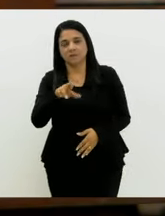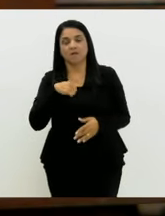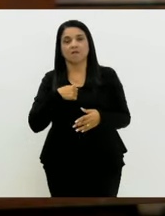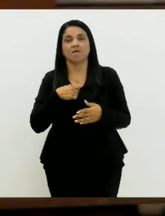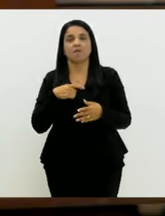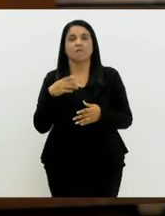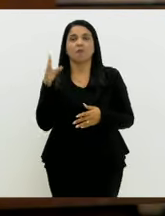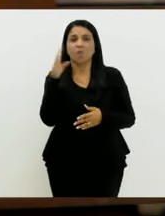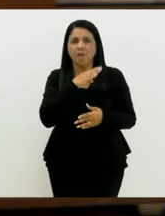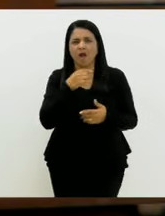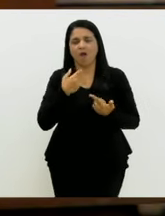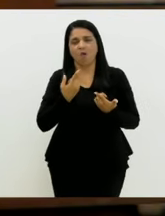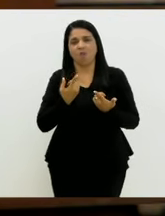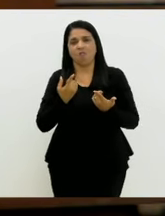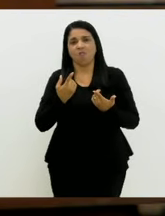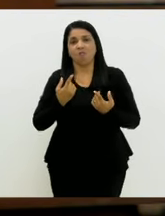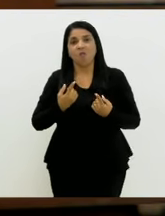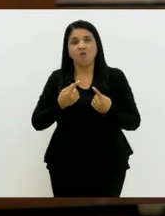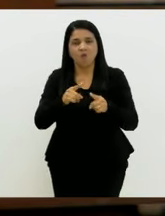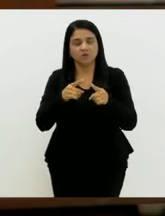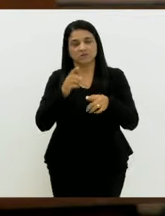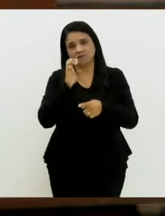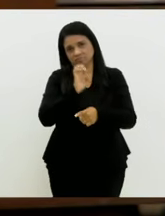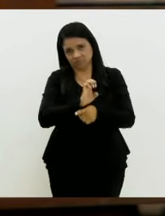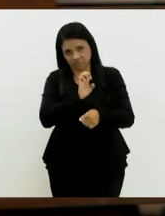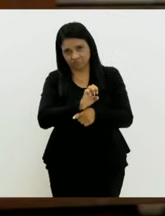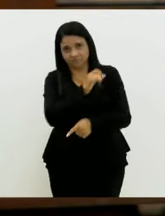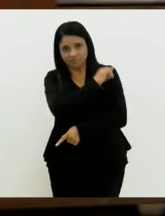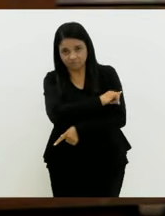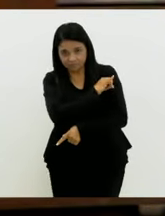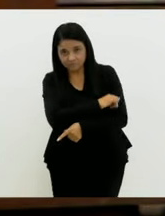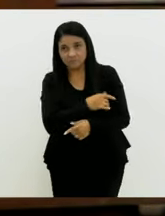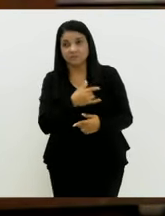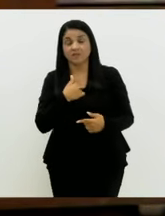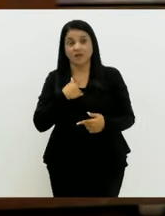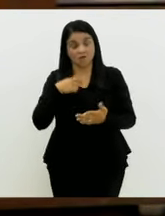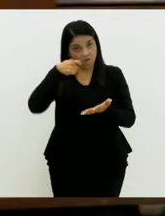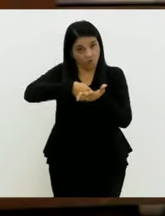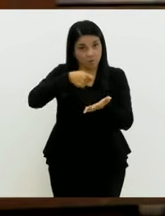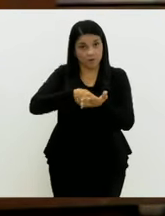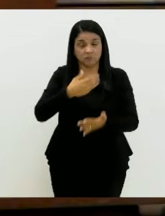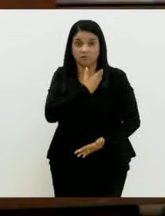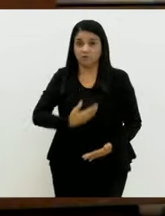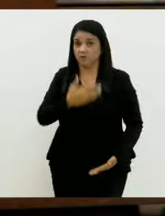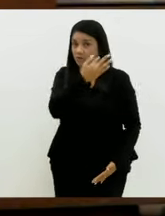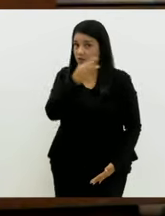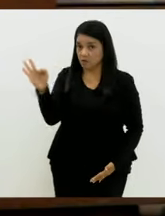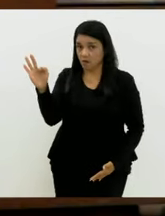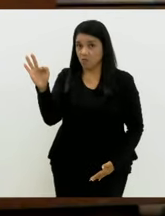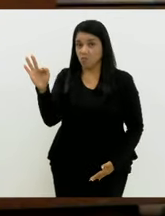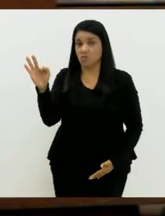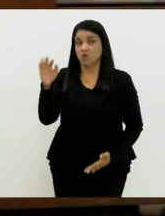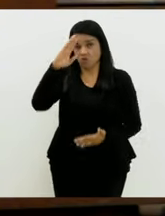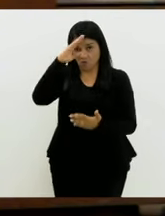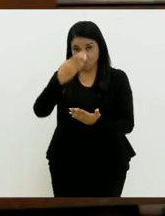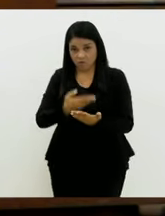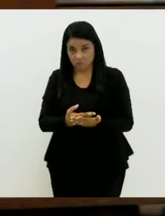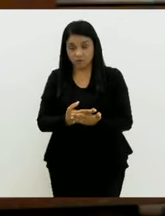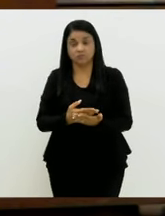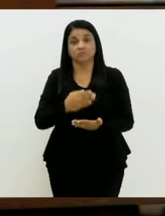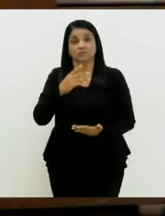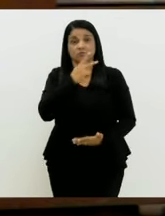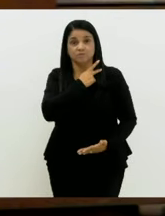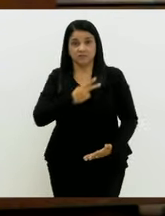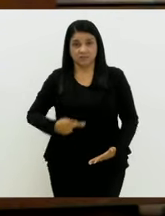Janeiro. E cobrar também do governo federal, porque mesmo sendo base do governo federal, confiando no presidente Lula,